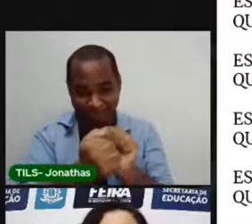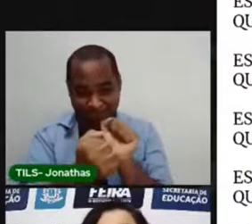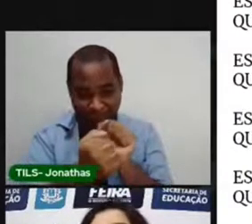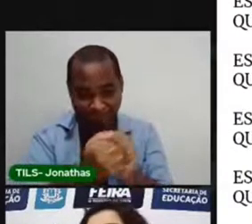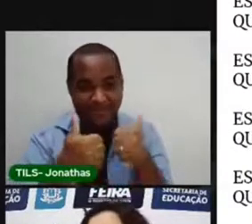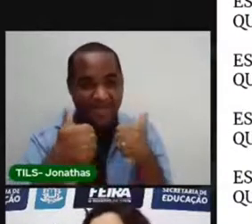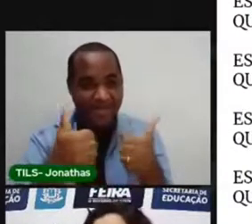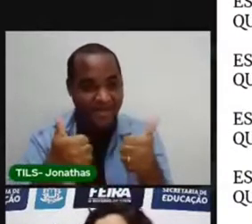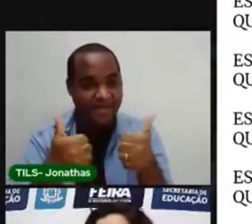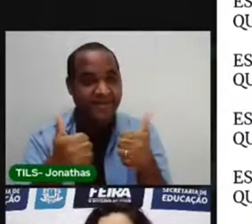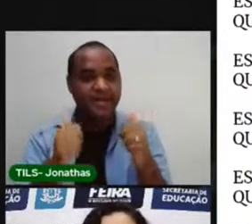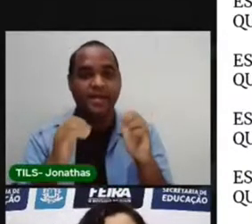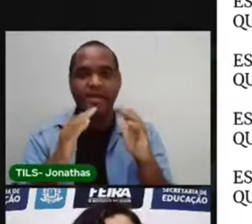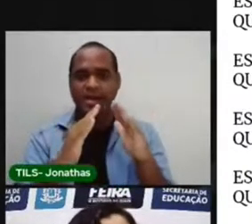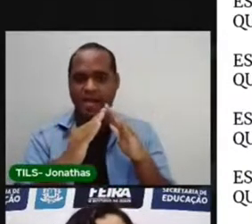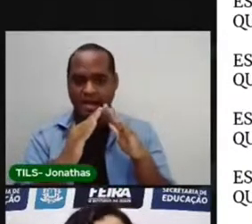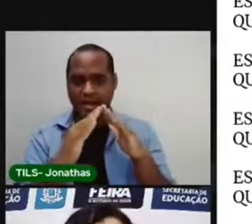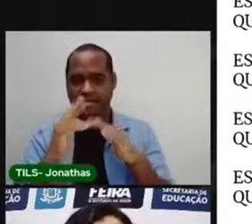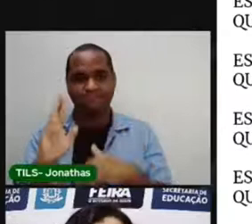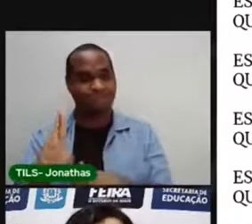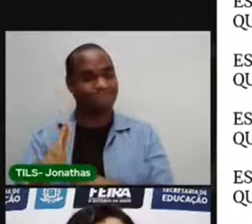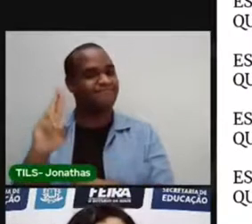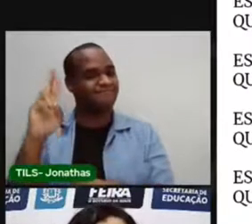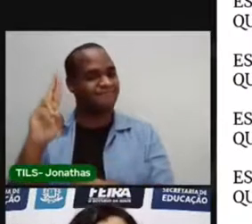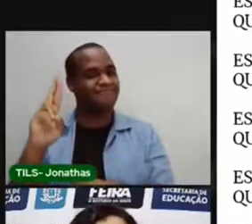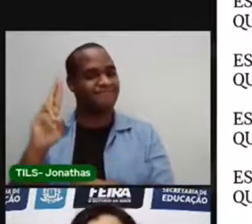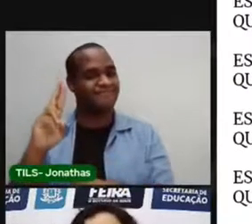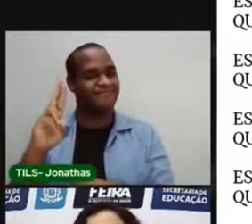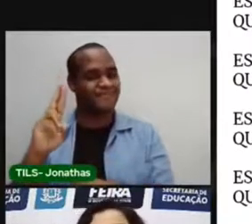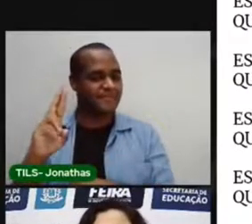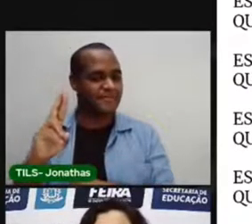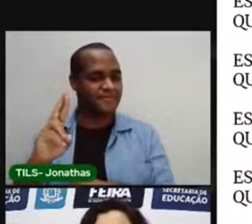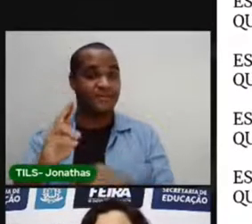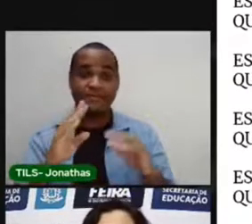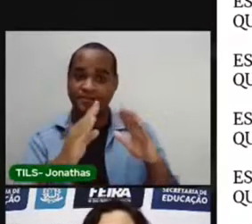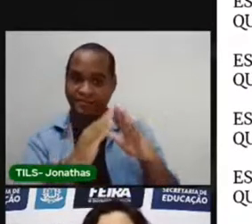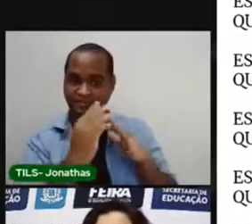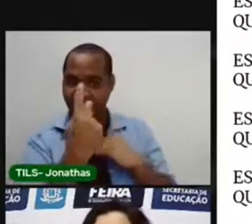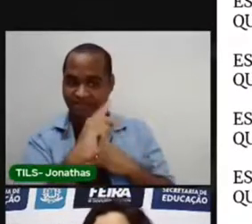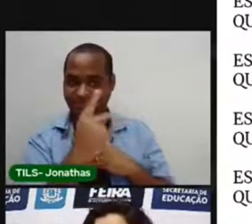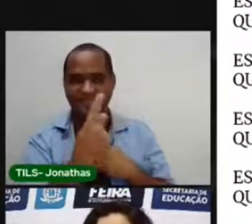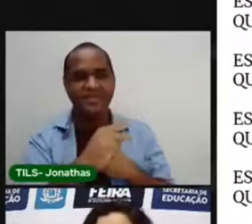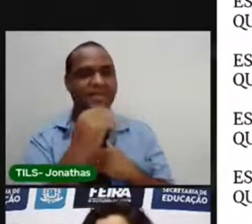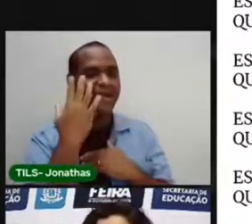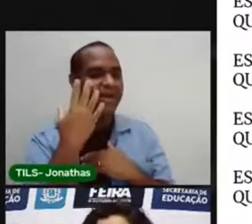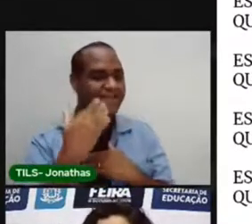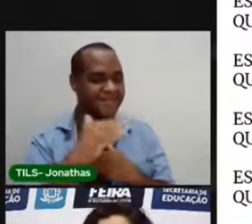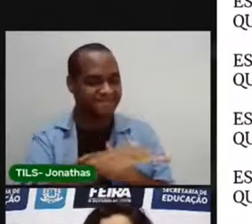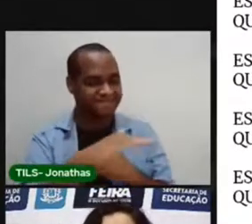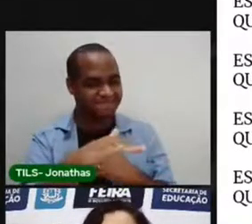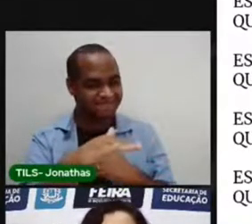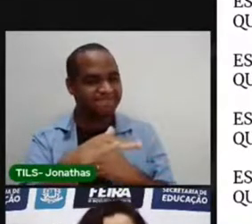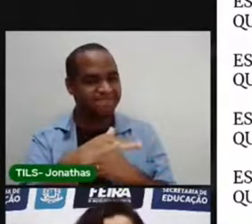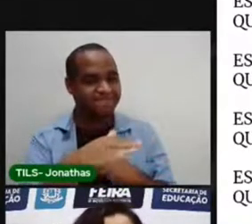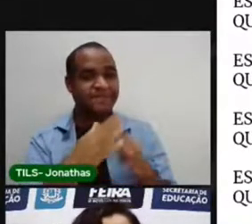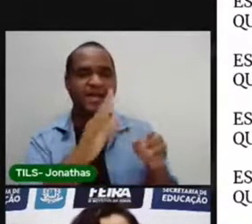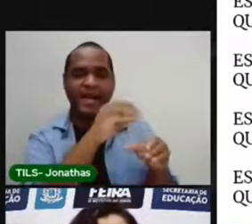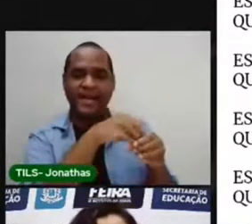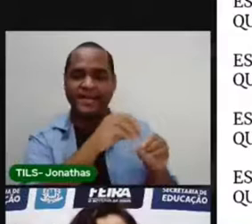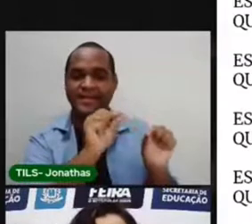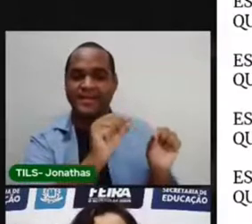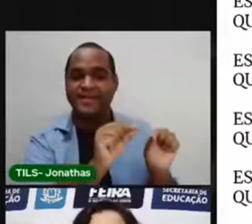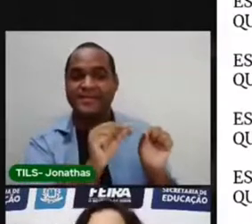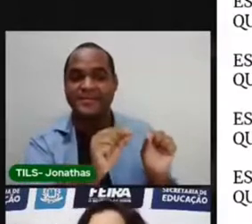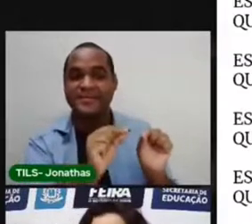bom? A casa e o seu dono. Essa casa é de caco. Quem